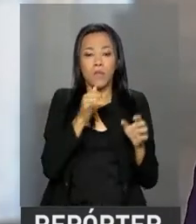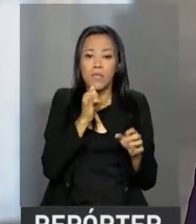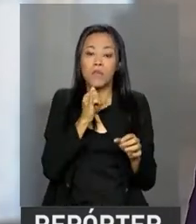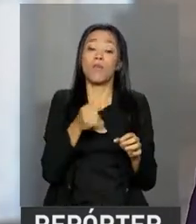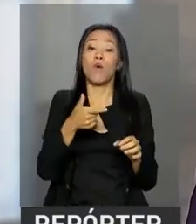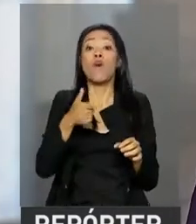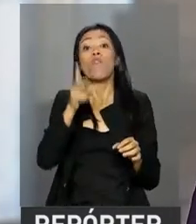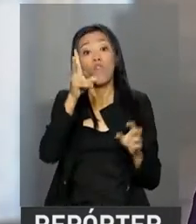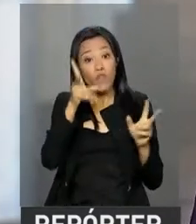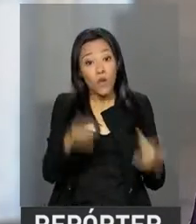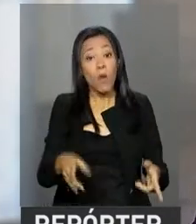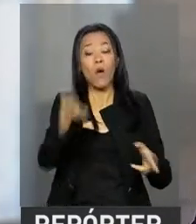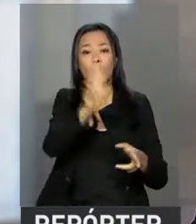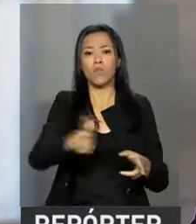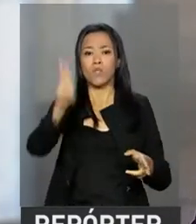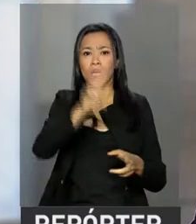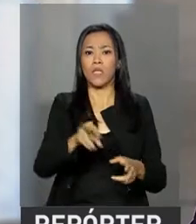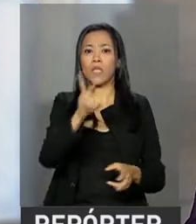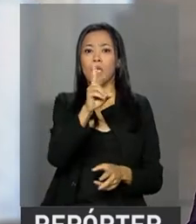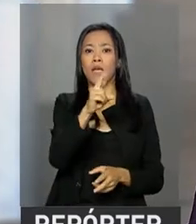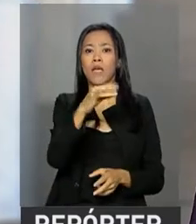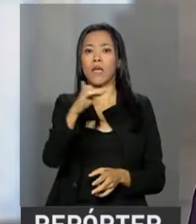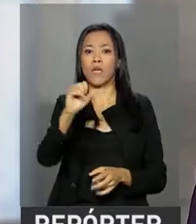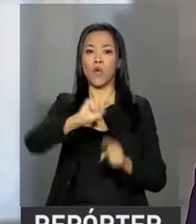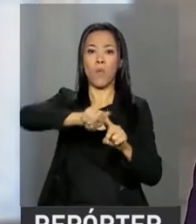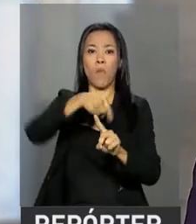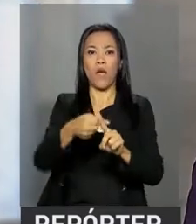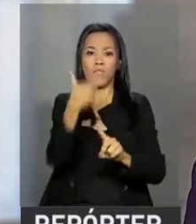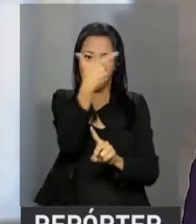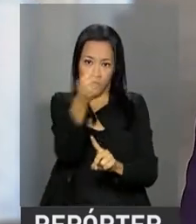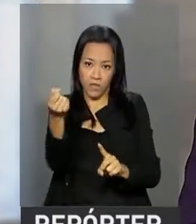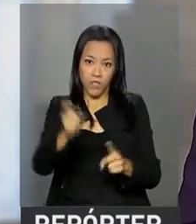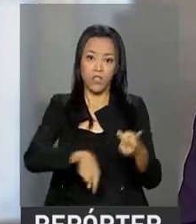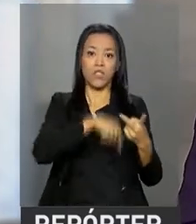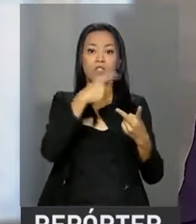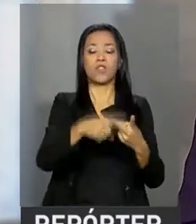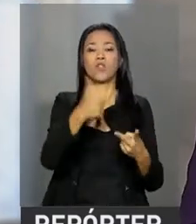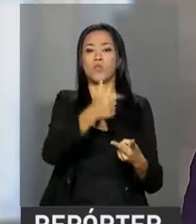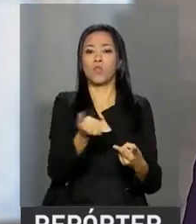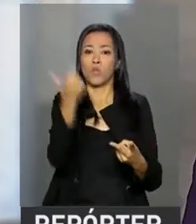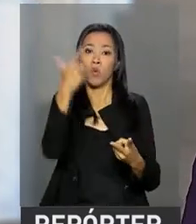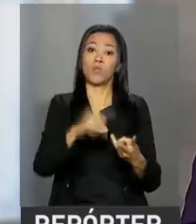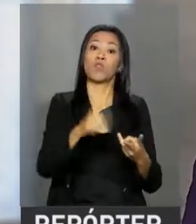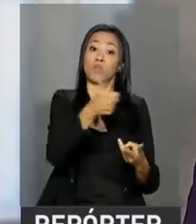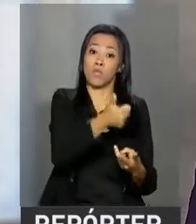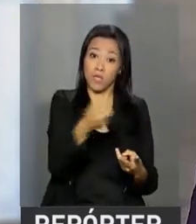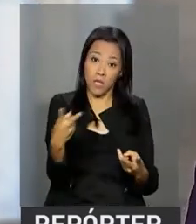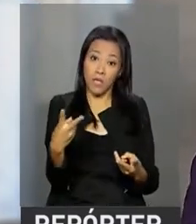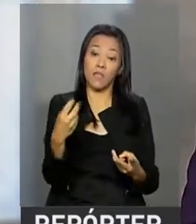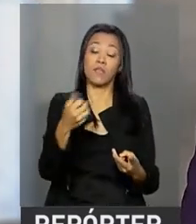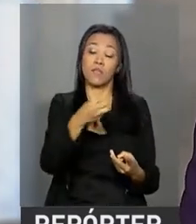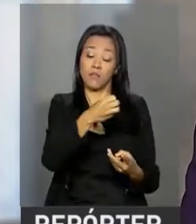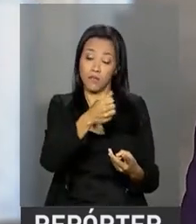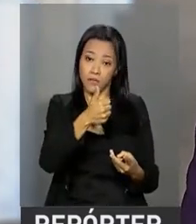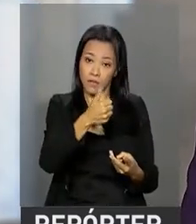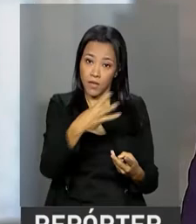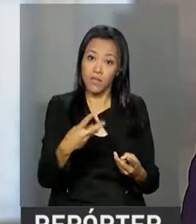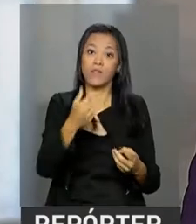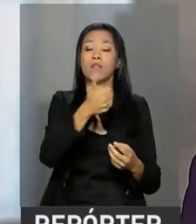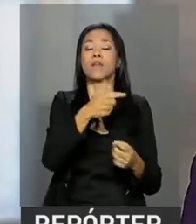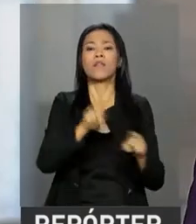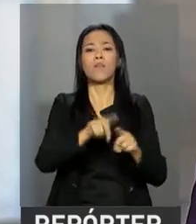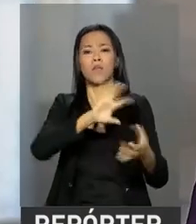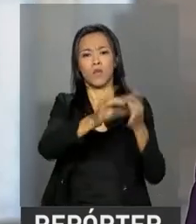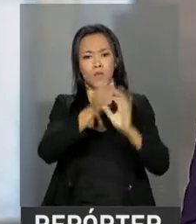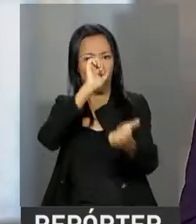na Conferência Rio Mais 20, em 2012, na Copa das Confederações, em 2013, na Copa do Mundo, em 2014, e também nos Jogos